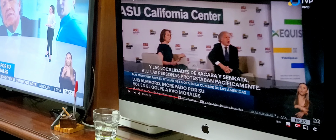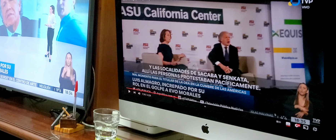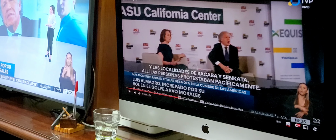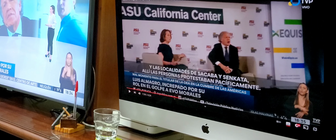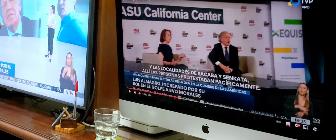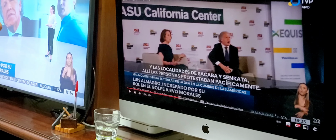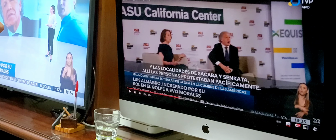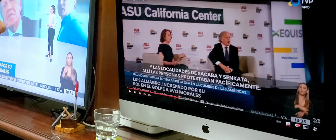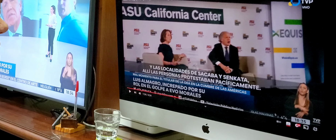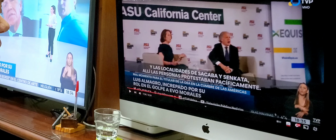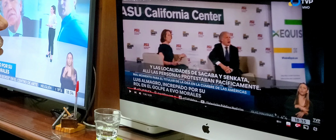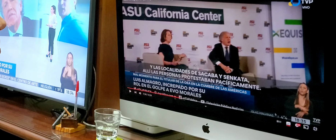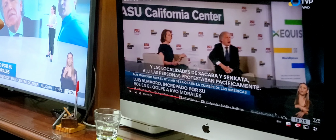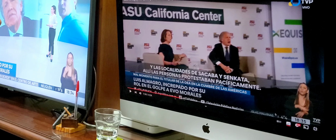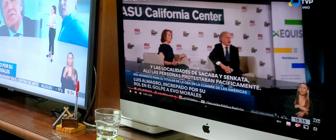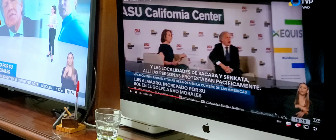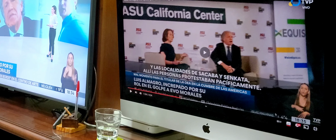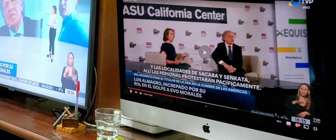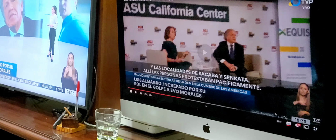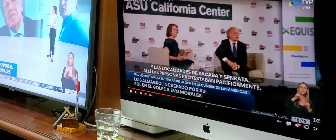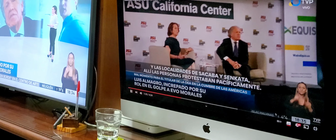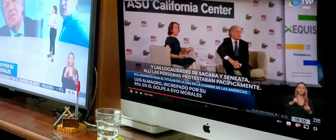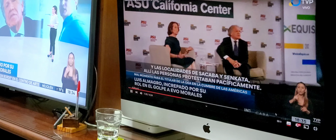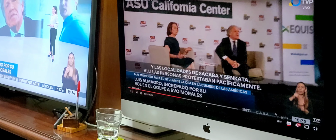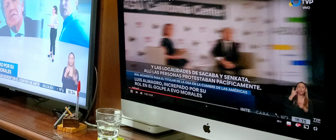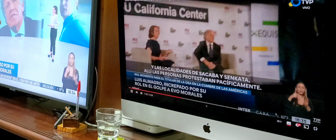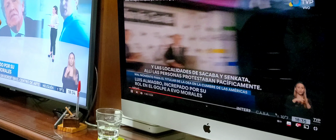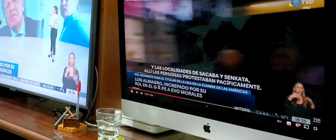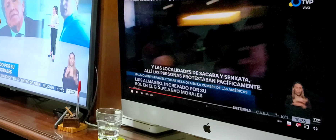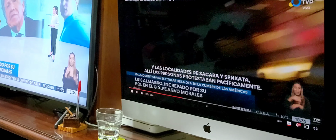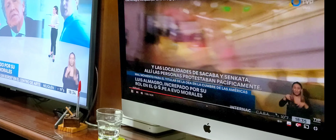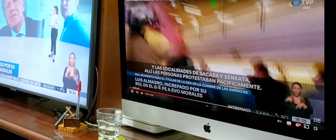onde as pessoas protestavam pacificamente.